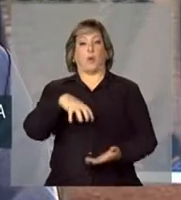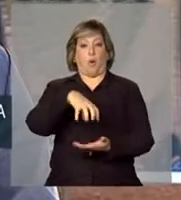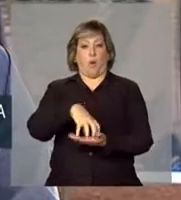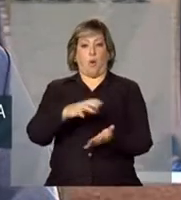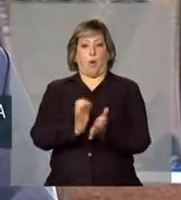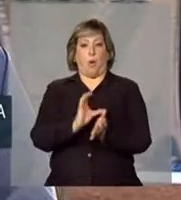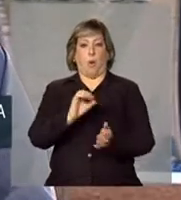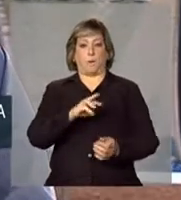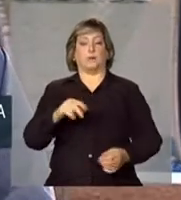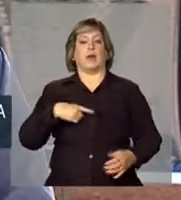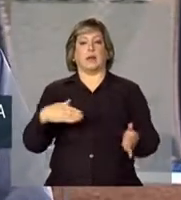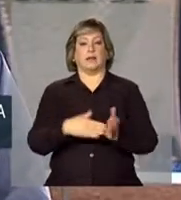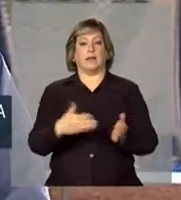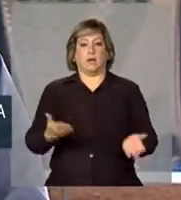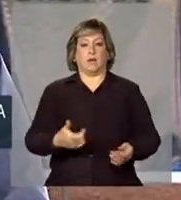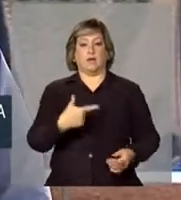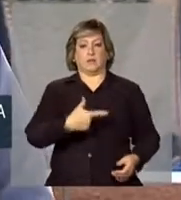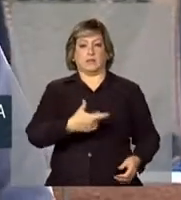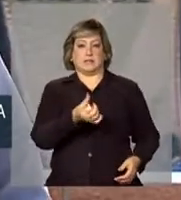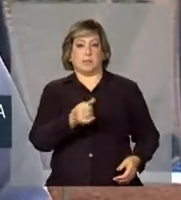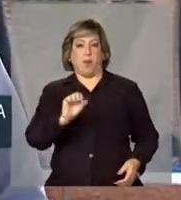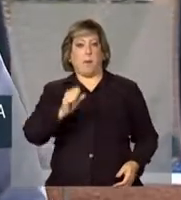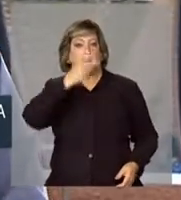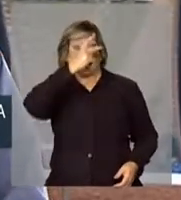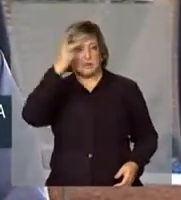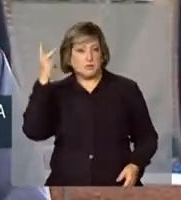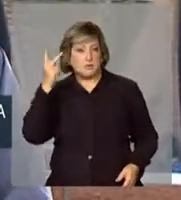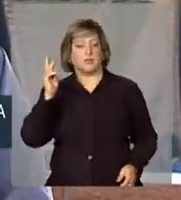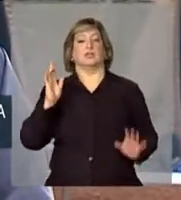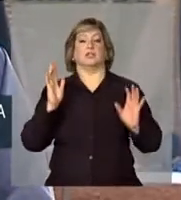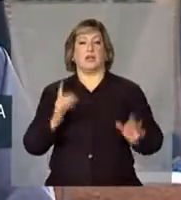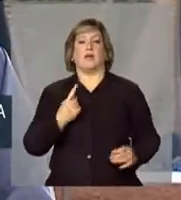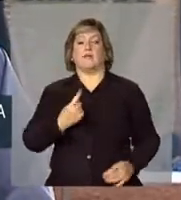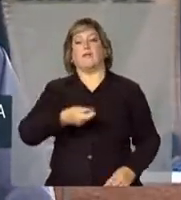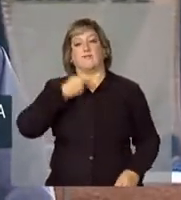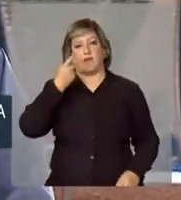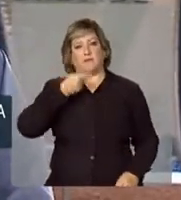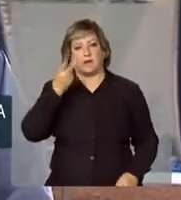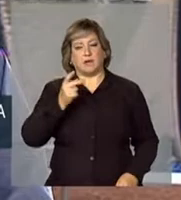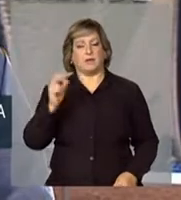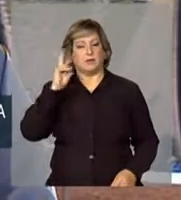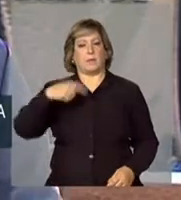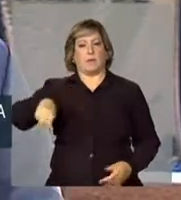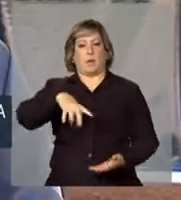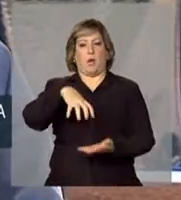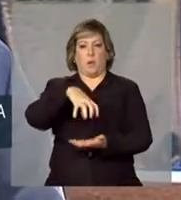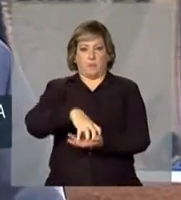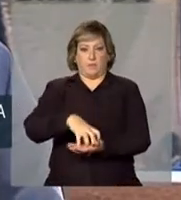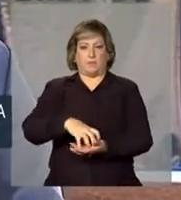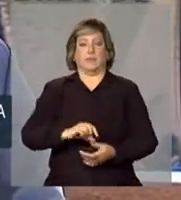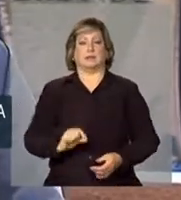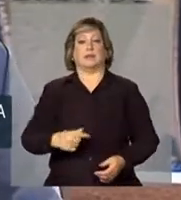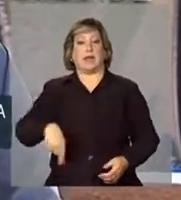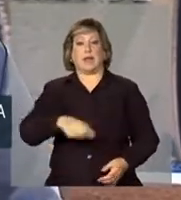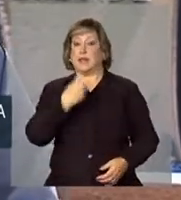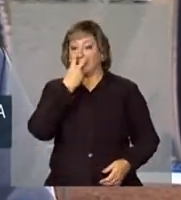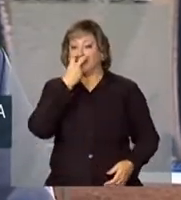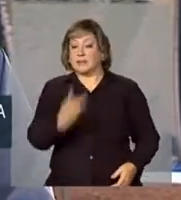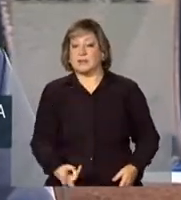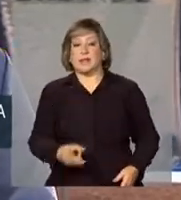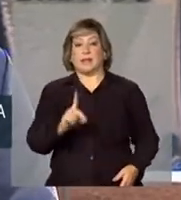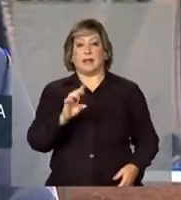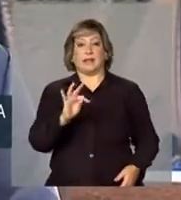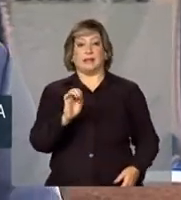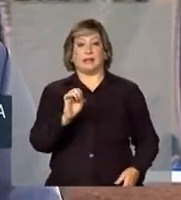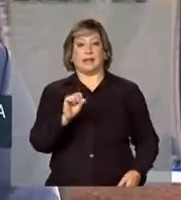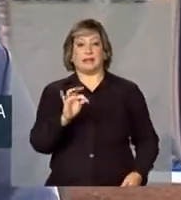momento, 268 pessoas ou foram ouvidas pela Comissão Nacional da Verdade. Elas são testemunhas, vítimas